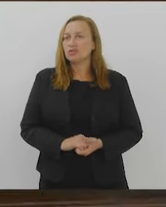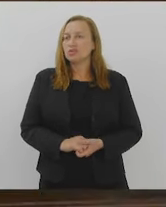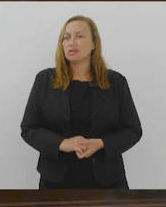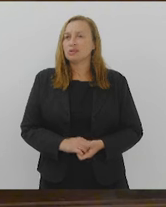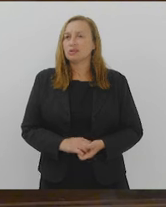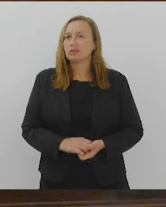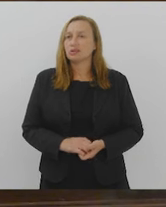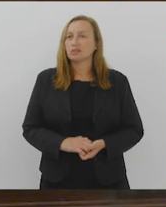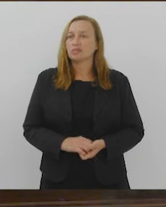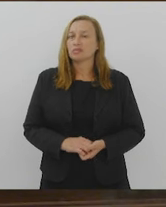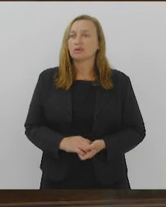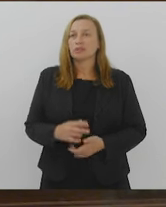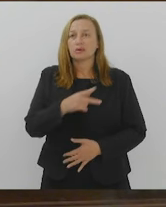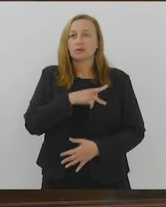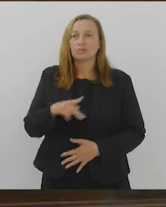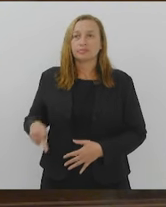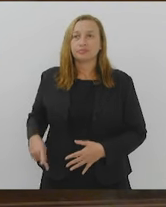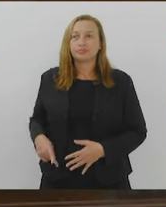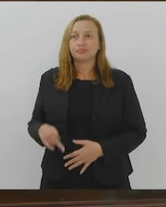Presidente Rosenberg,